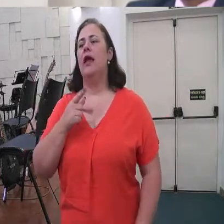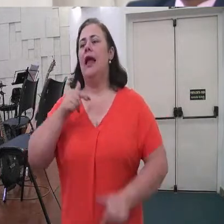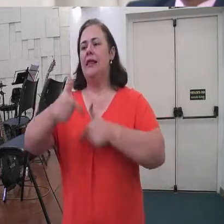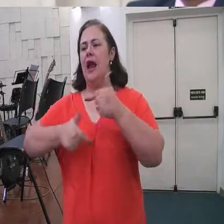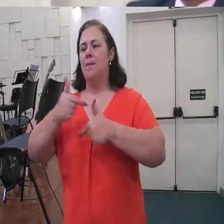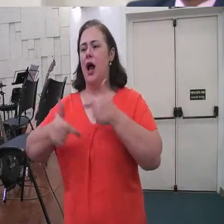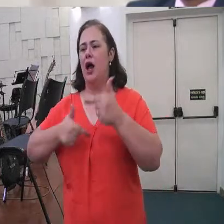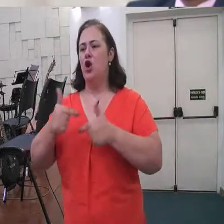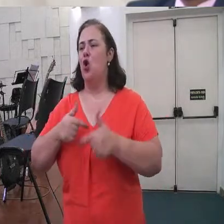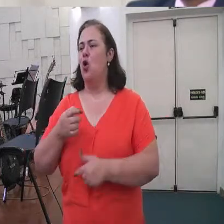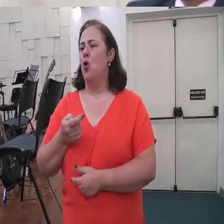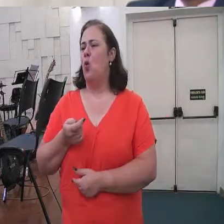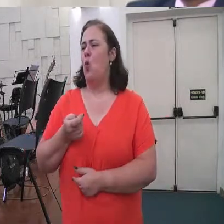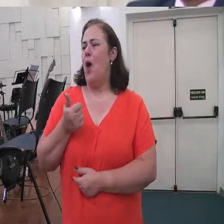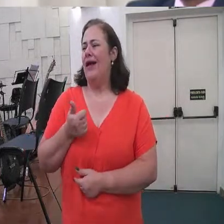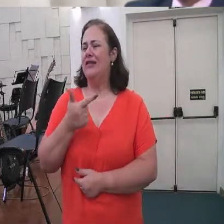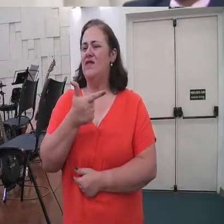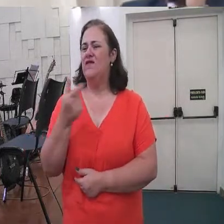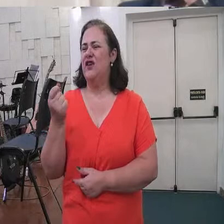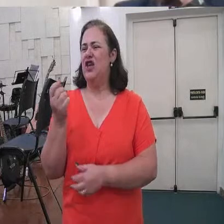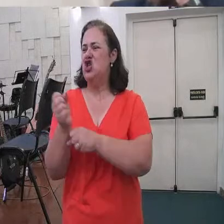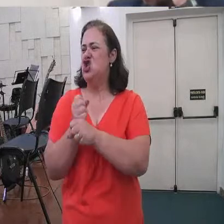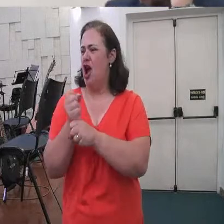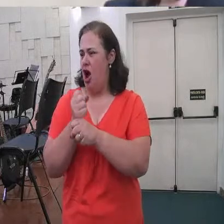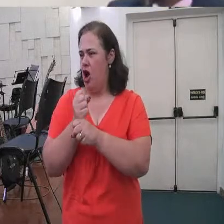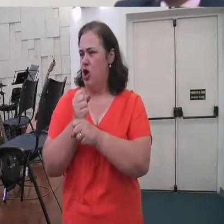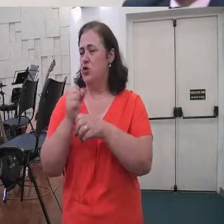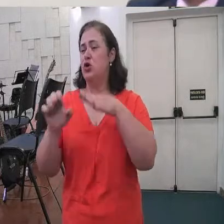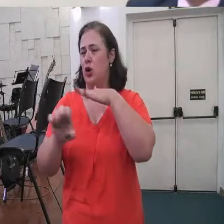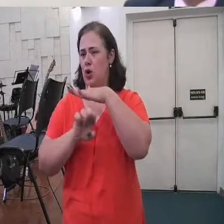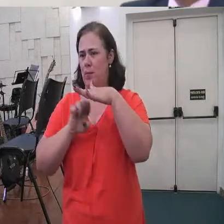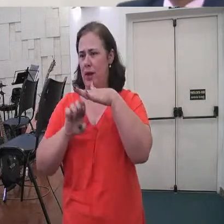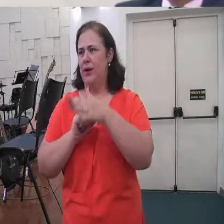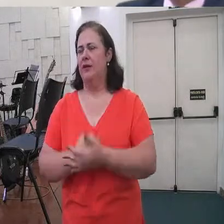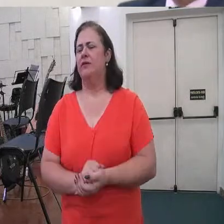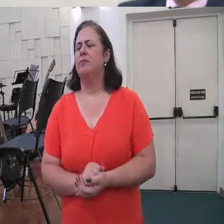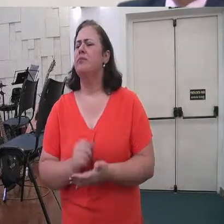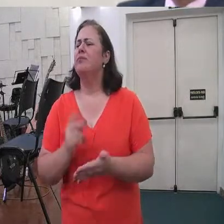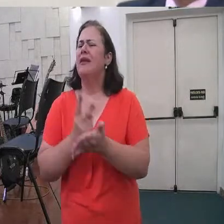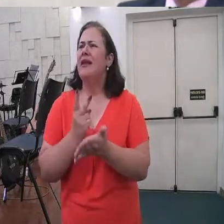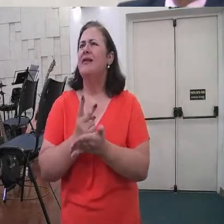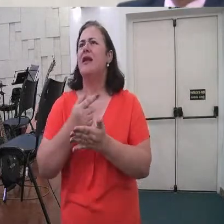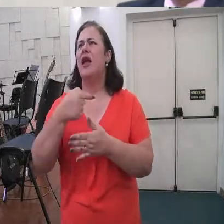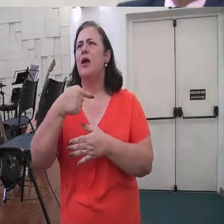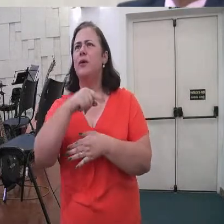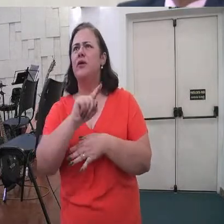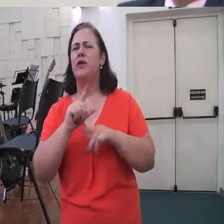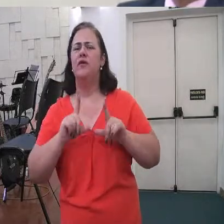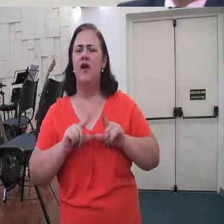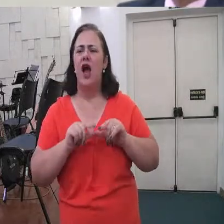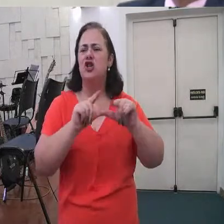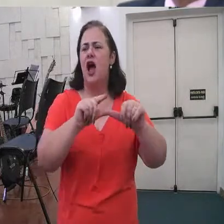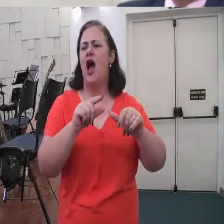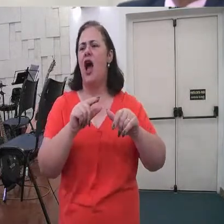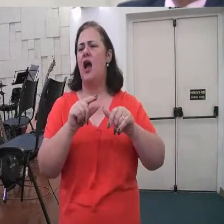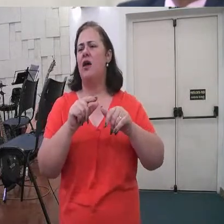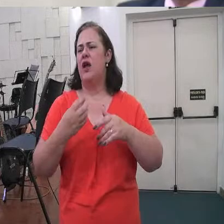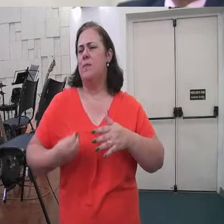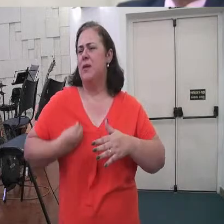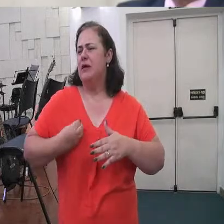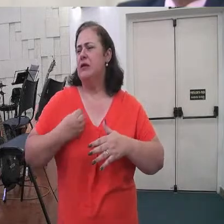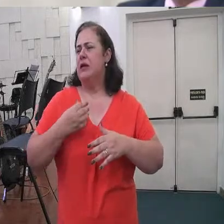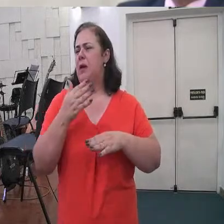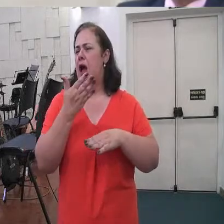enviado pela empresa para participar de workshops, treinamentos. Sempre ouvi